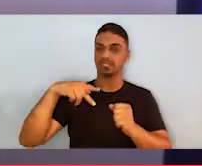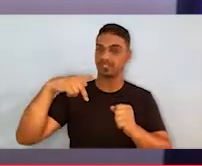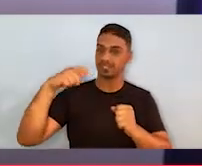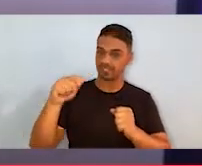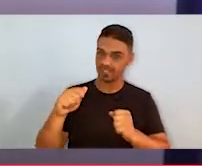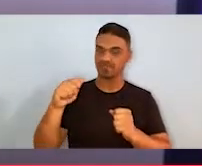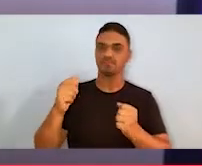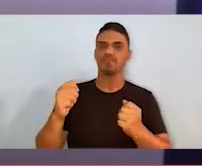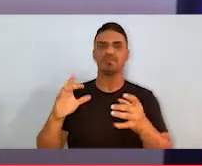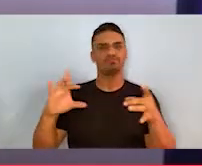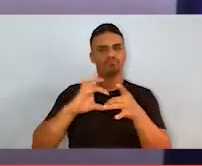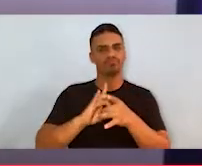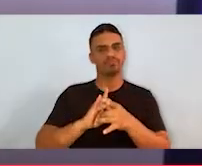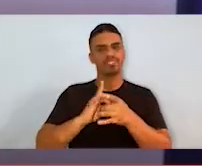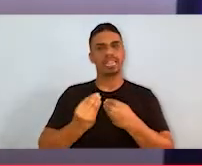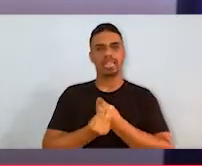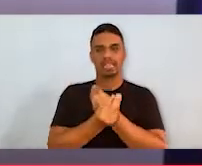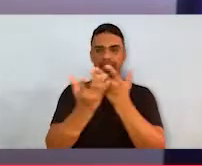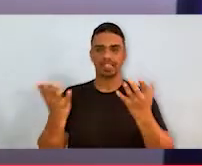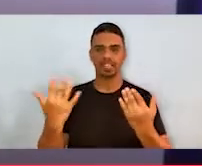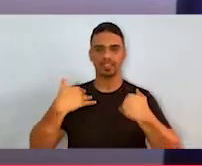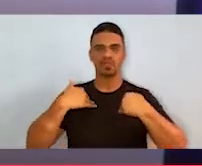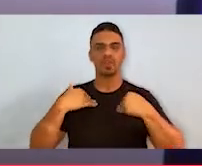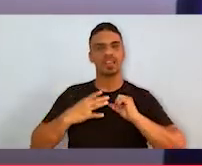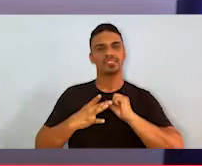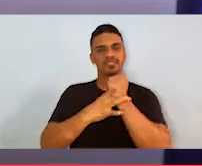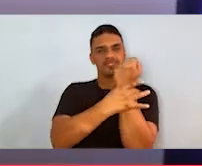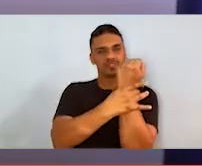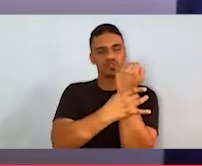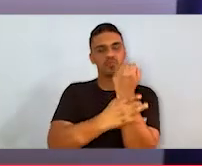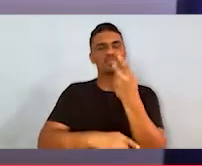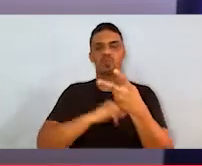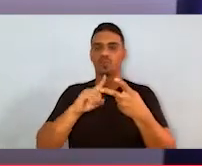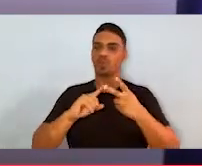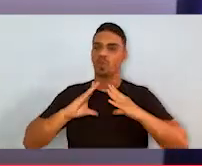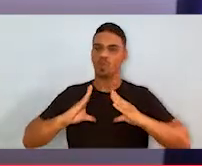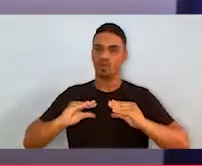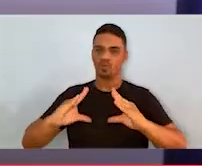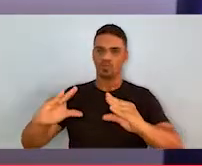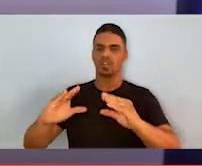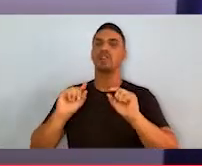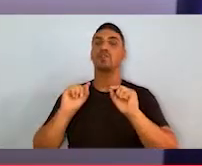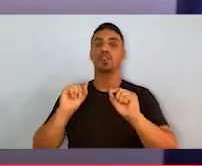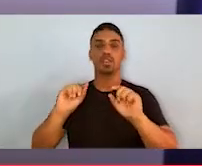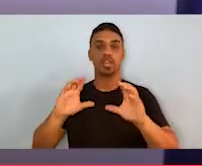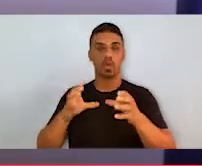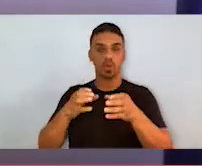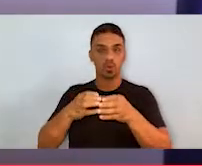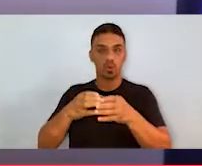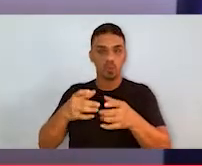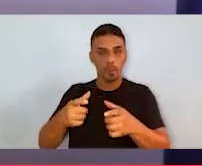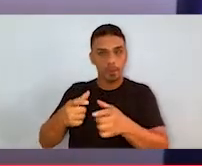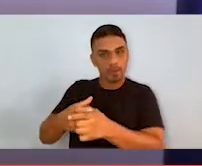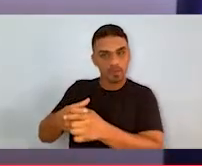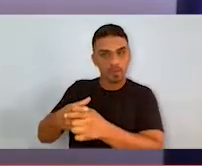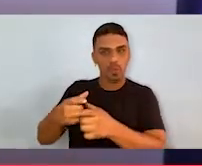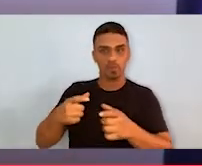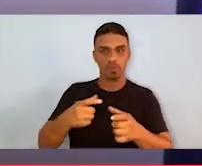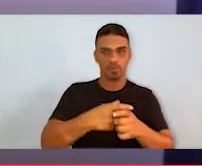espaço seguro, confortável para pessoas e grupos minorizados se